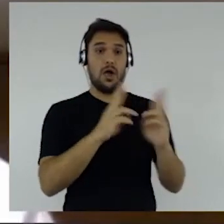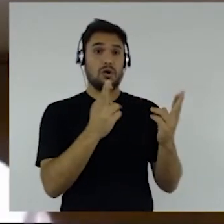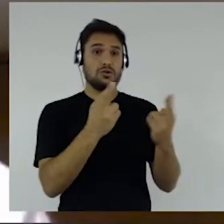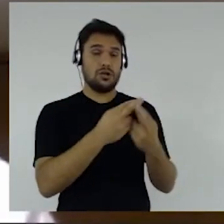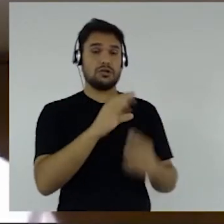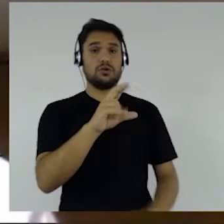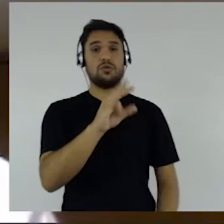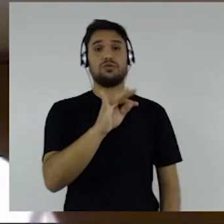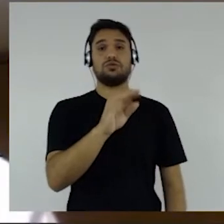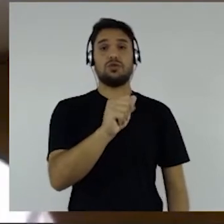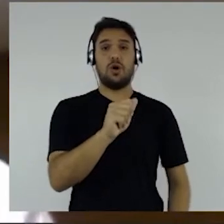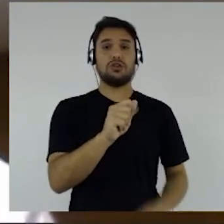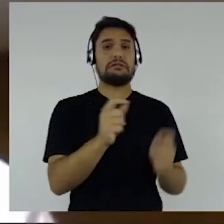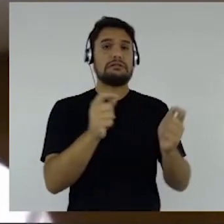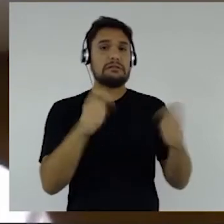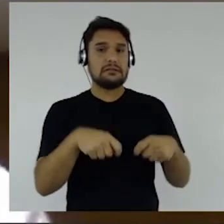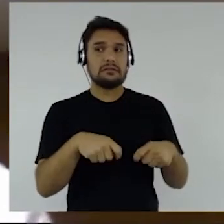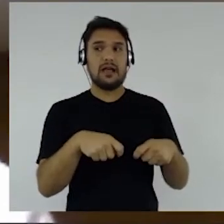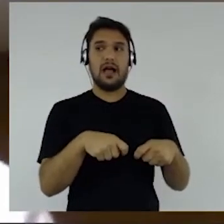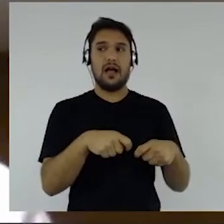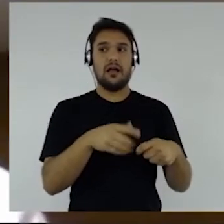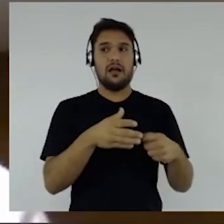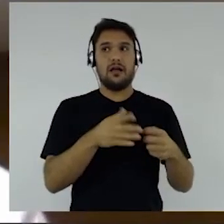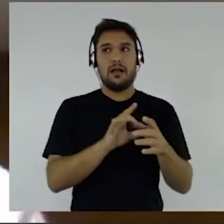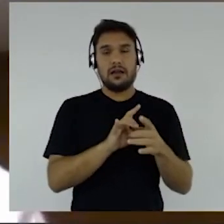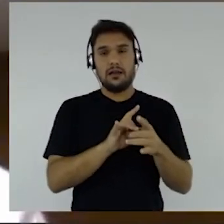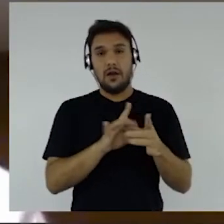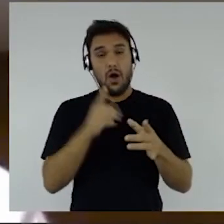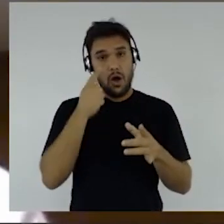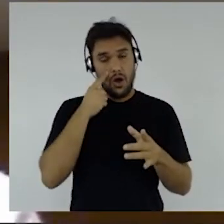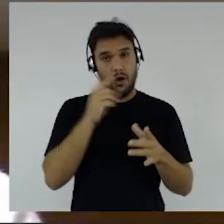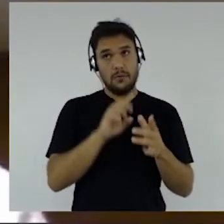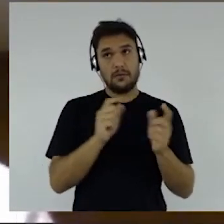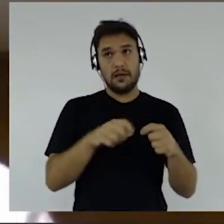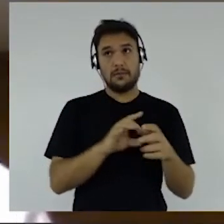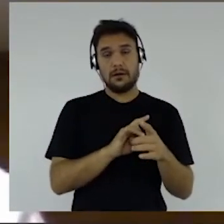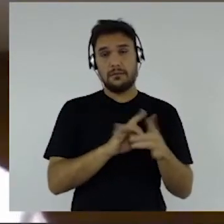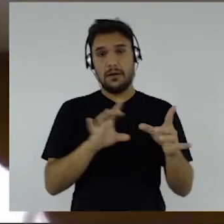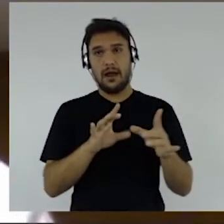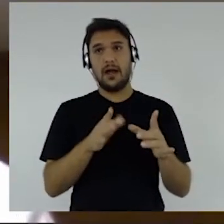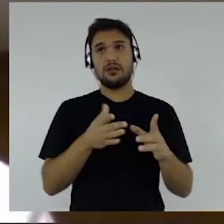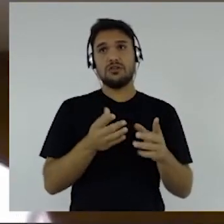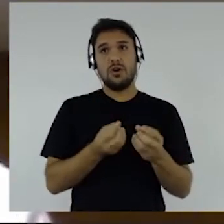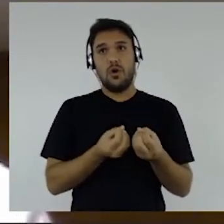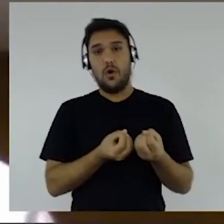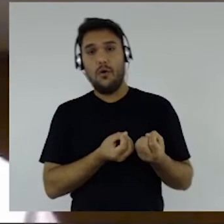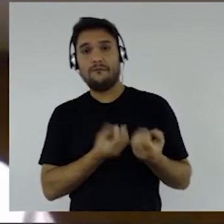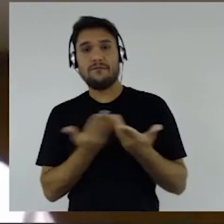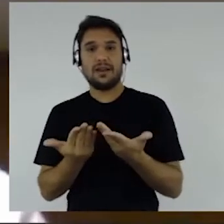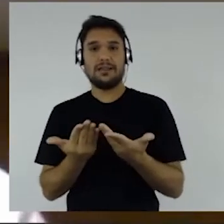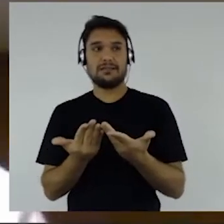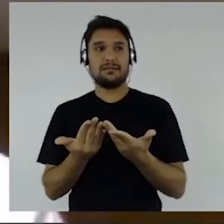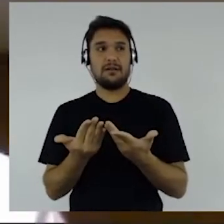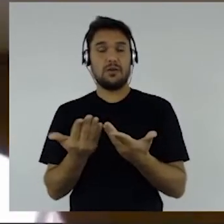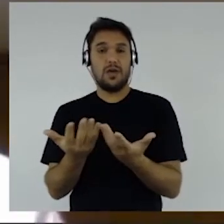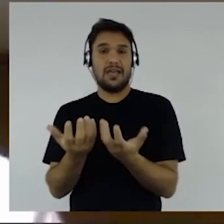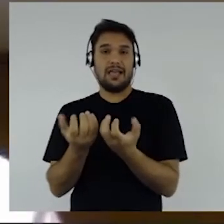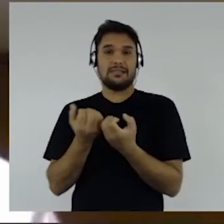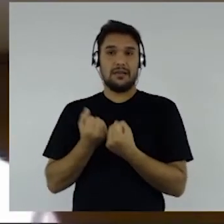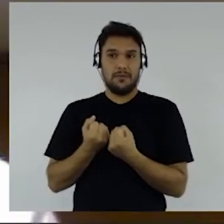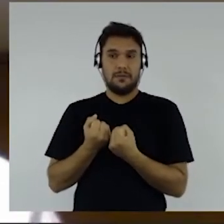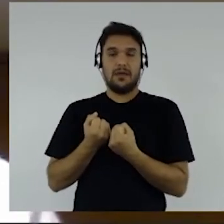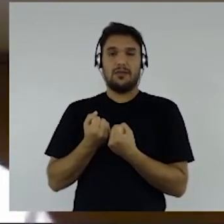de custódia poderá concentrar os atos, olha que legal isso, de oferecimento, recebimento